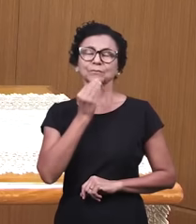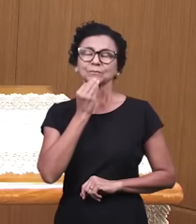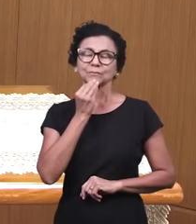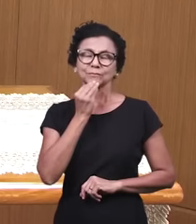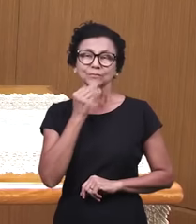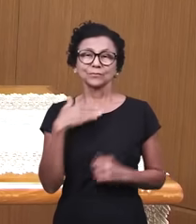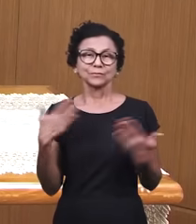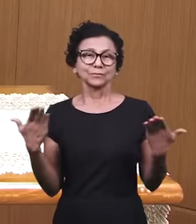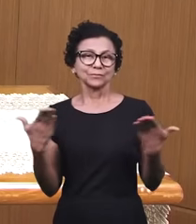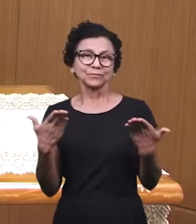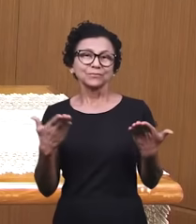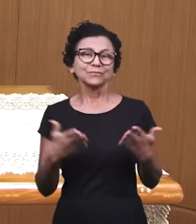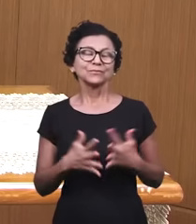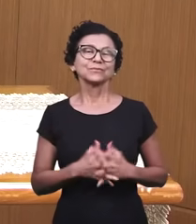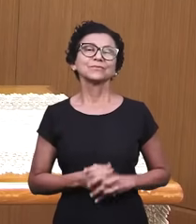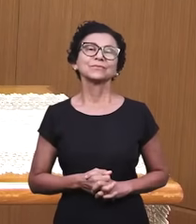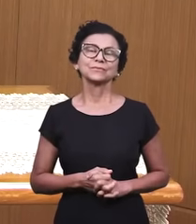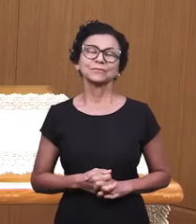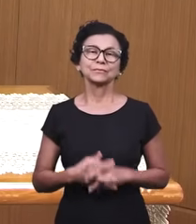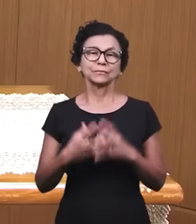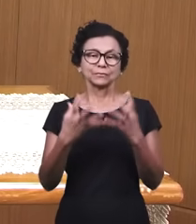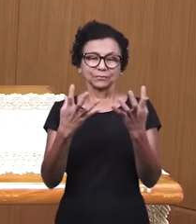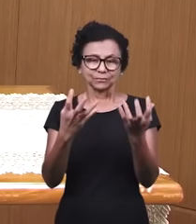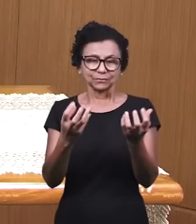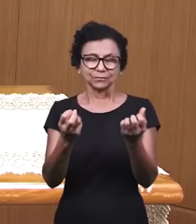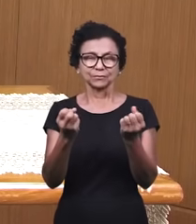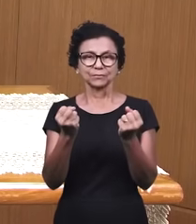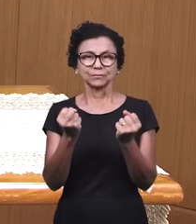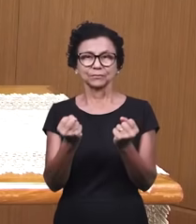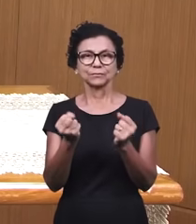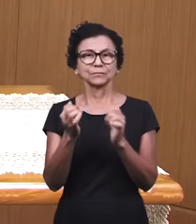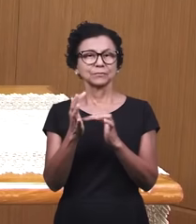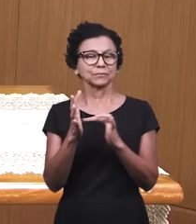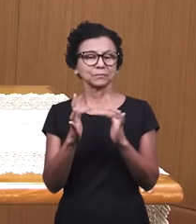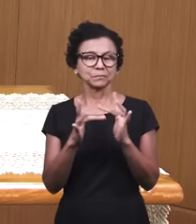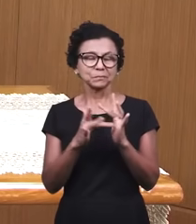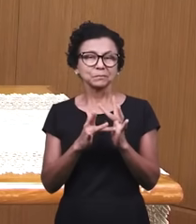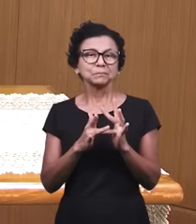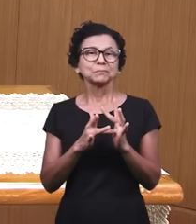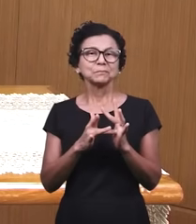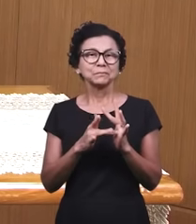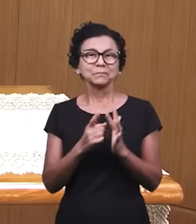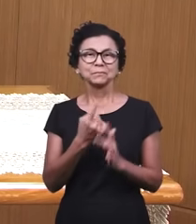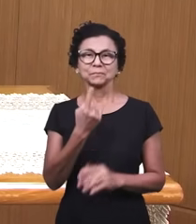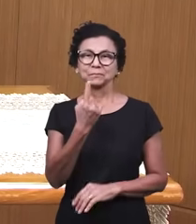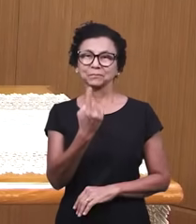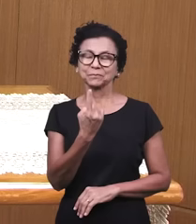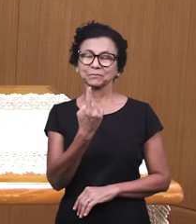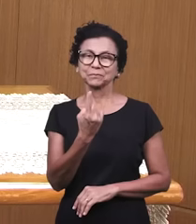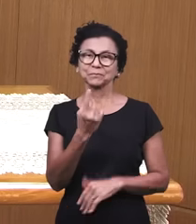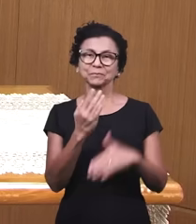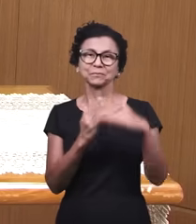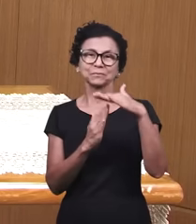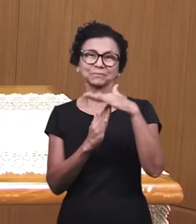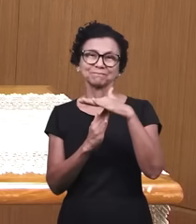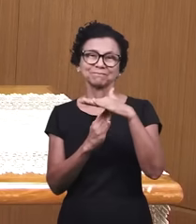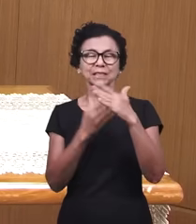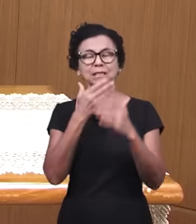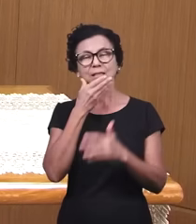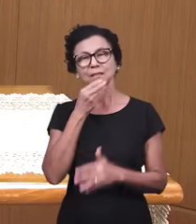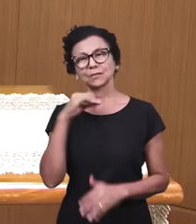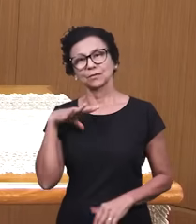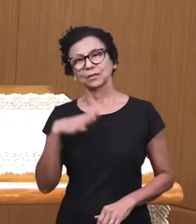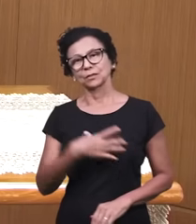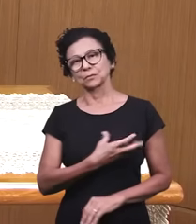temos neste dia para aceitarmos o Senhor Jesus como nosso único e